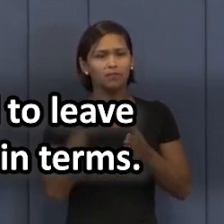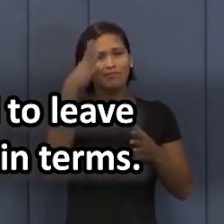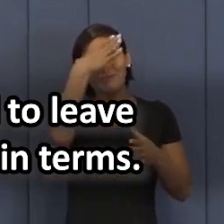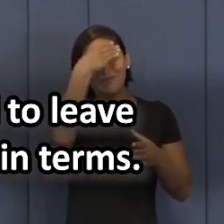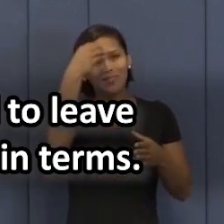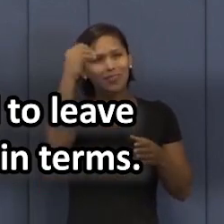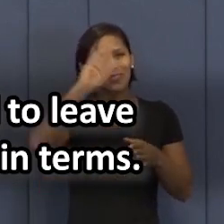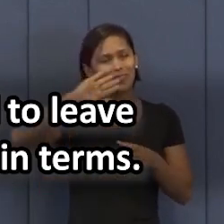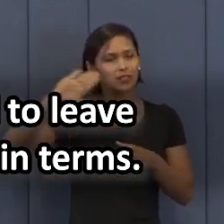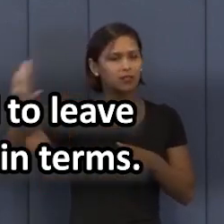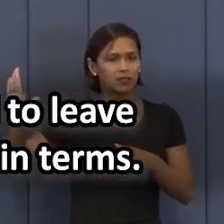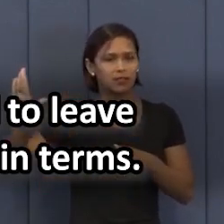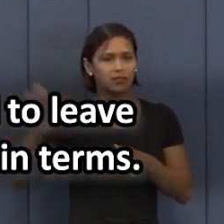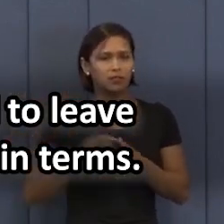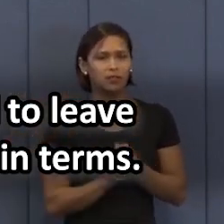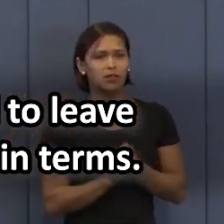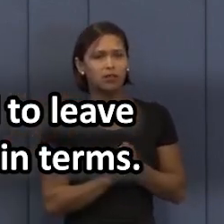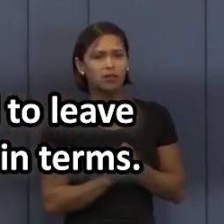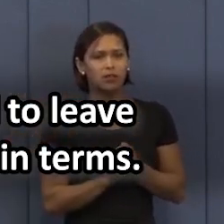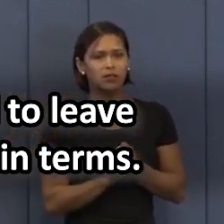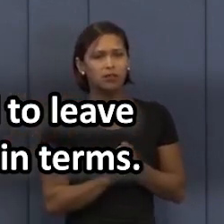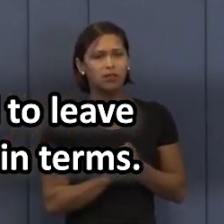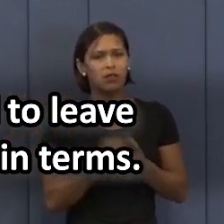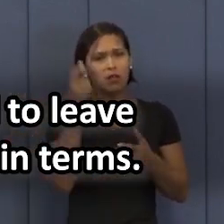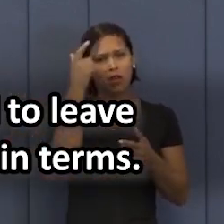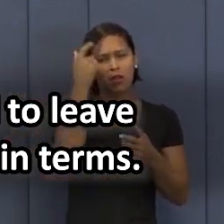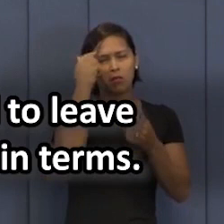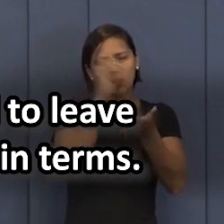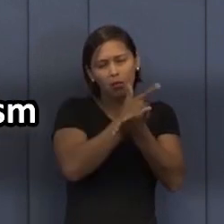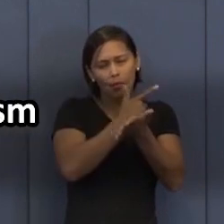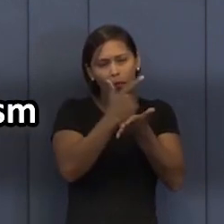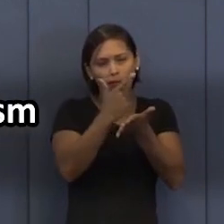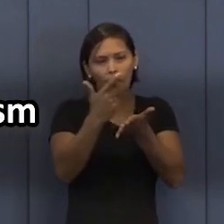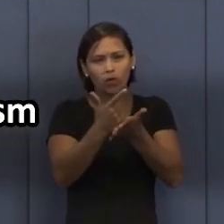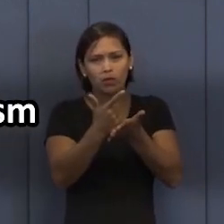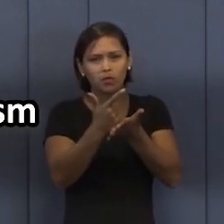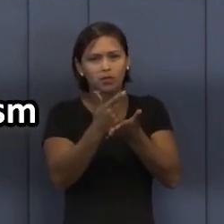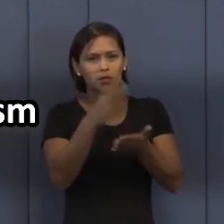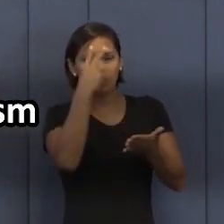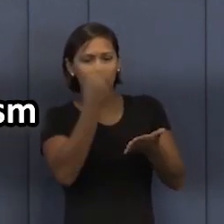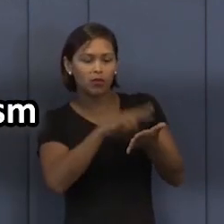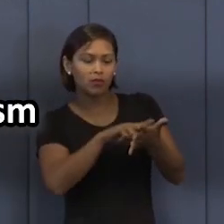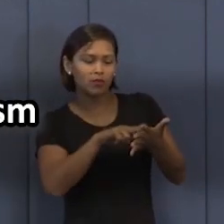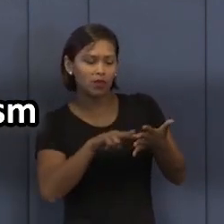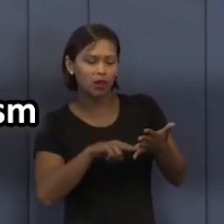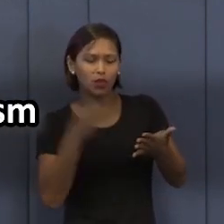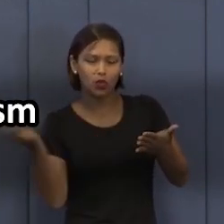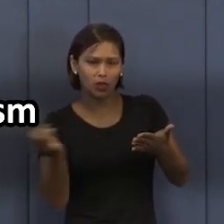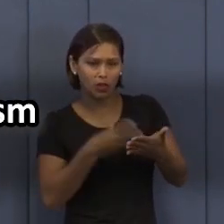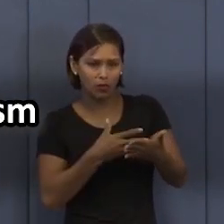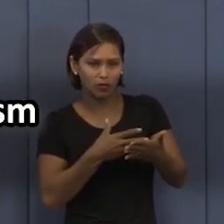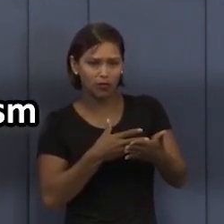dos conceitos que vocês carregam a respeito de determinados termos. Tudo que vocês ouviram a respeito de nacionalismo